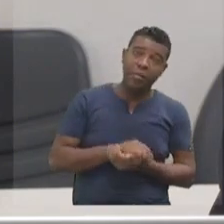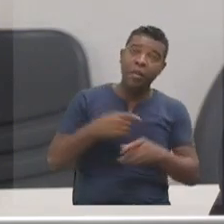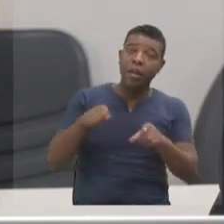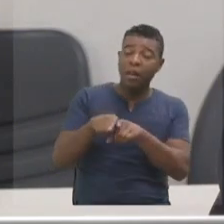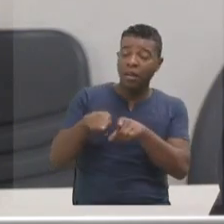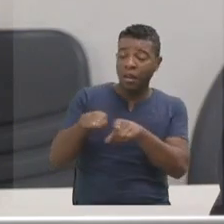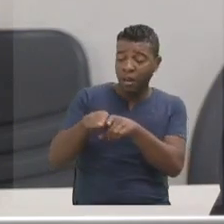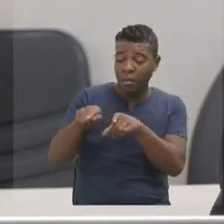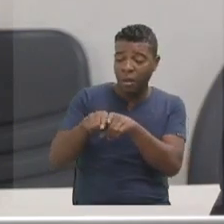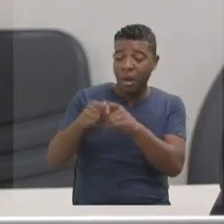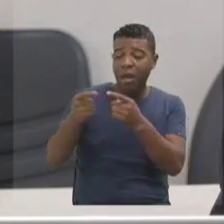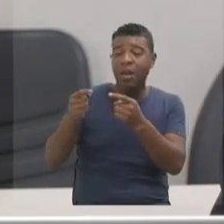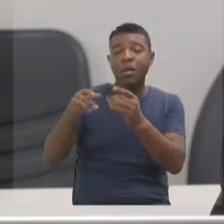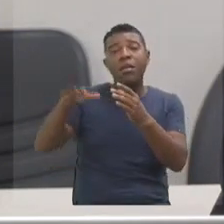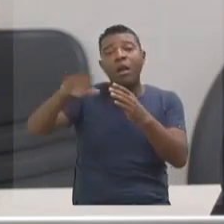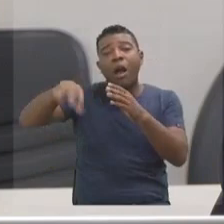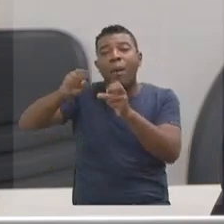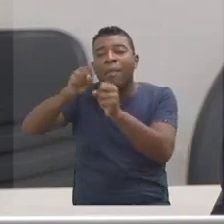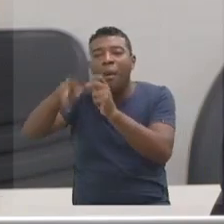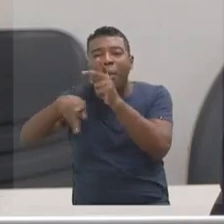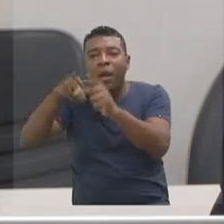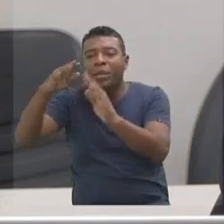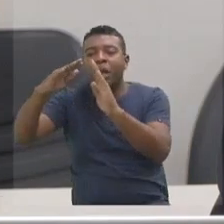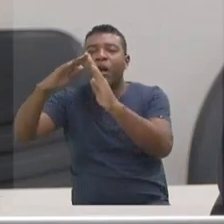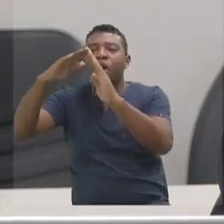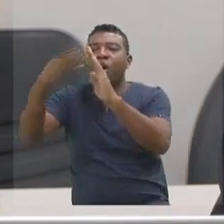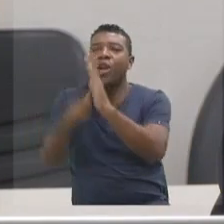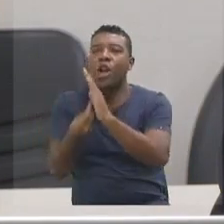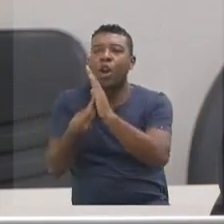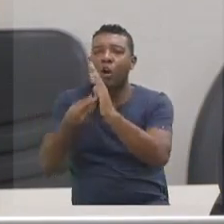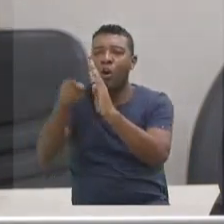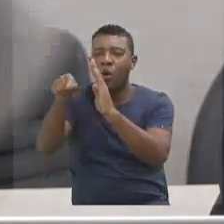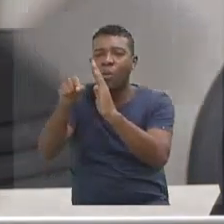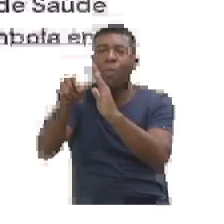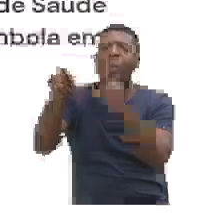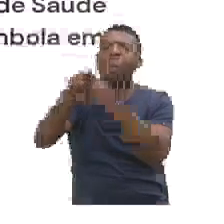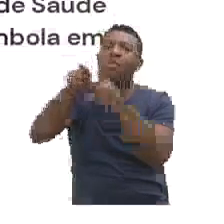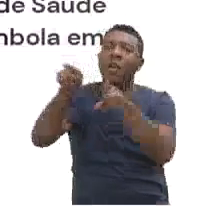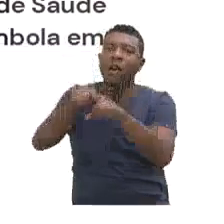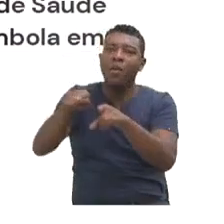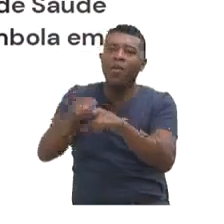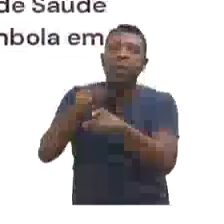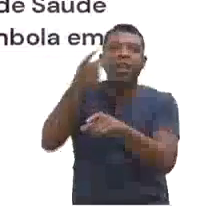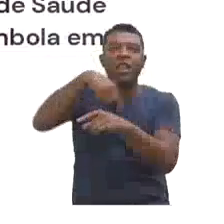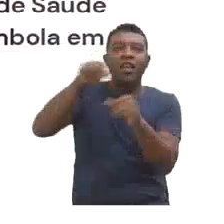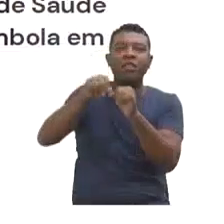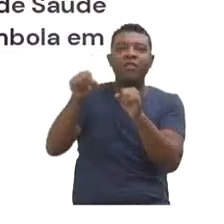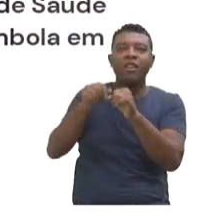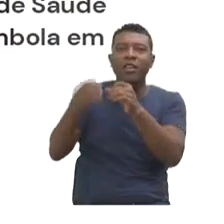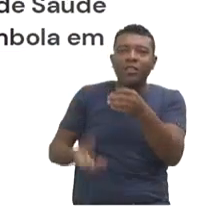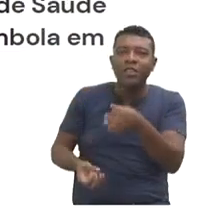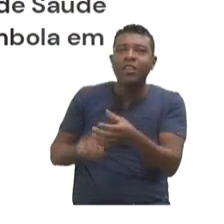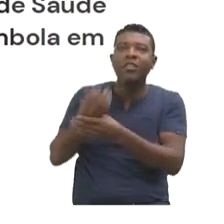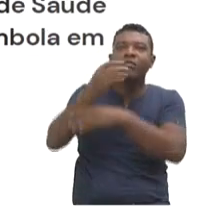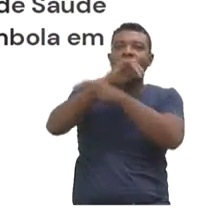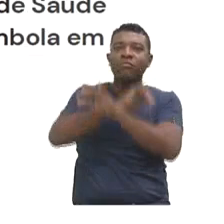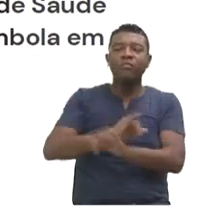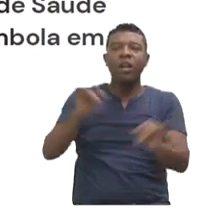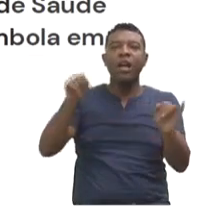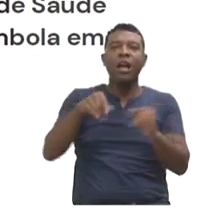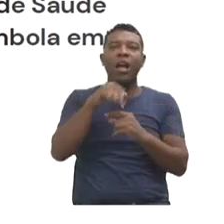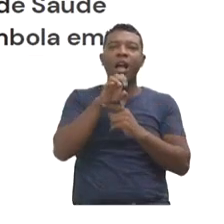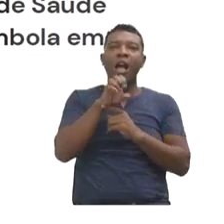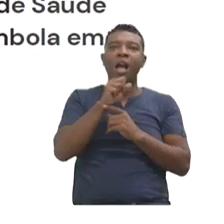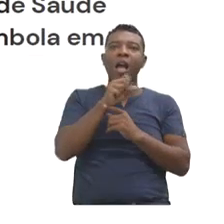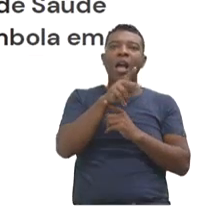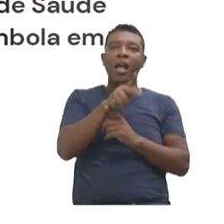quilombola em todo o estado foi muito celebrado a gente fez o lançamento na esp na escola de saúde pública